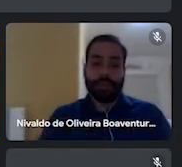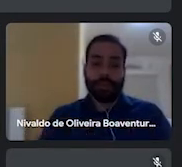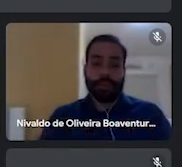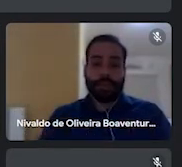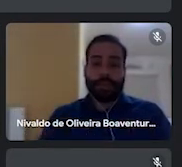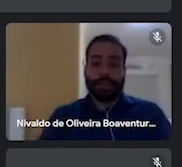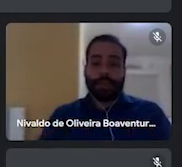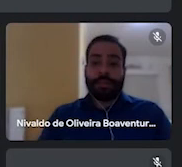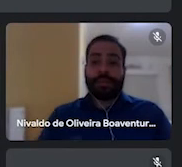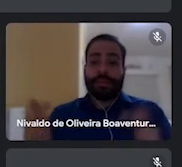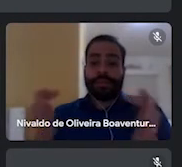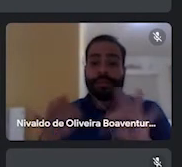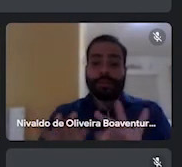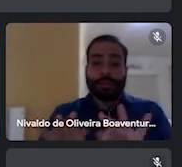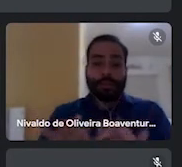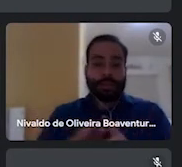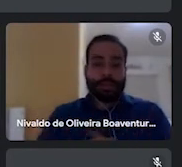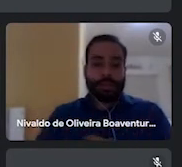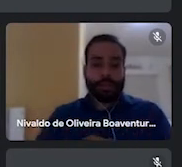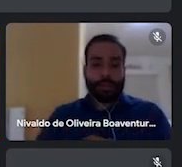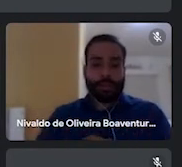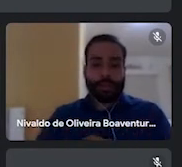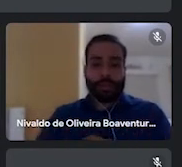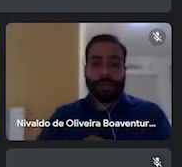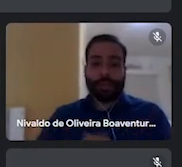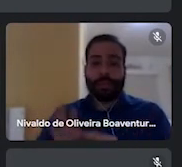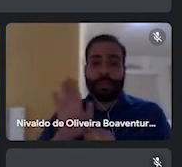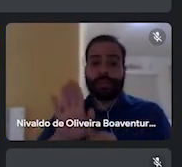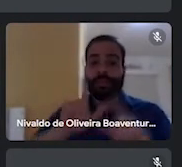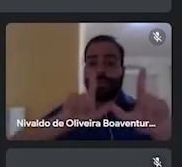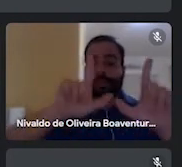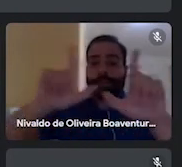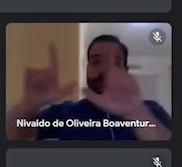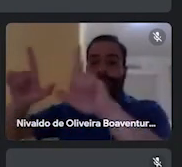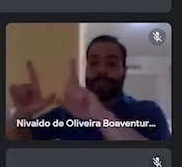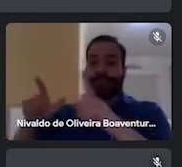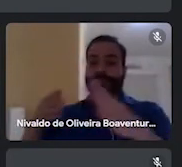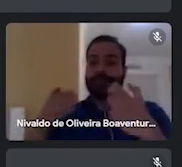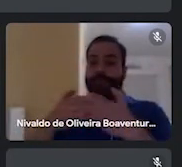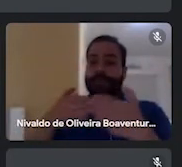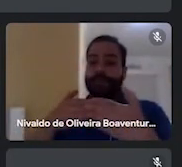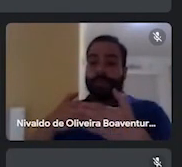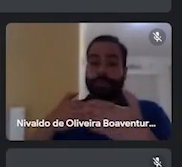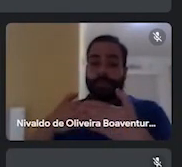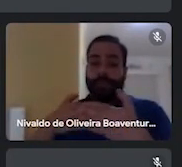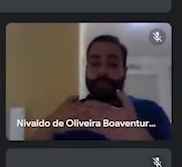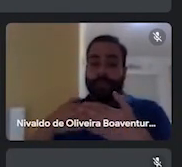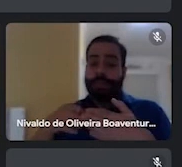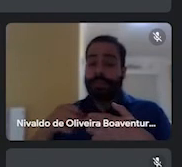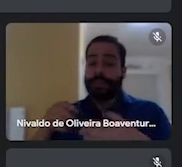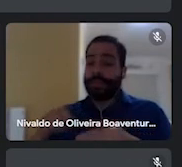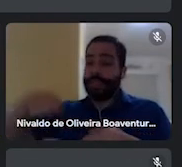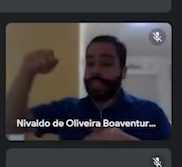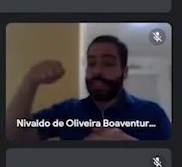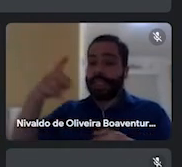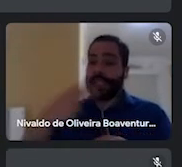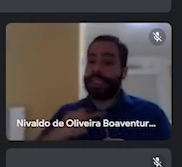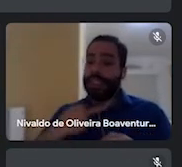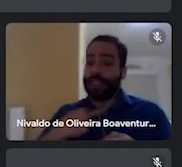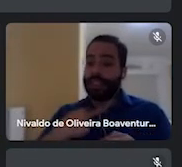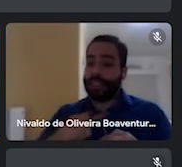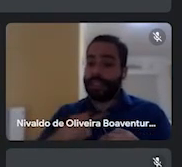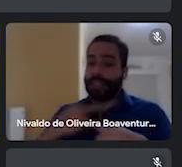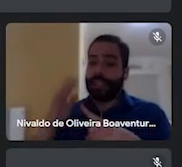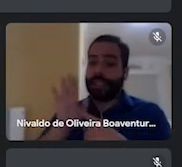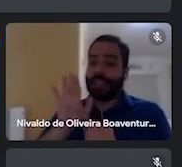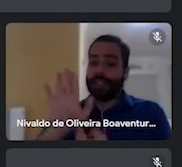E, por fim, instalação de sinalização de impedimento de reenergização.